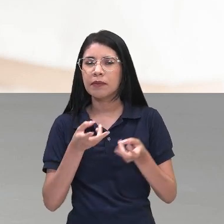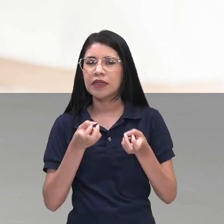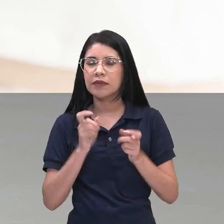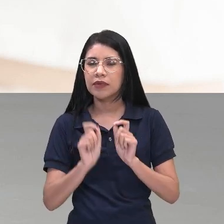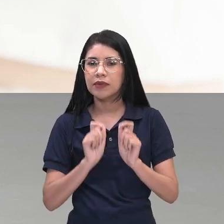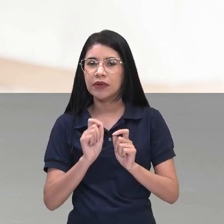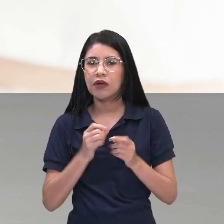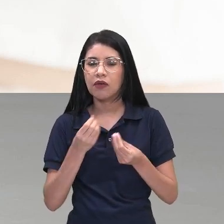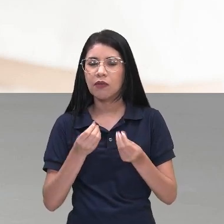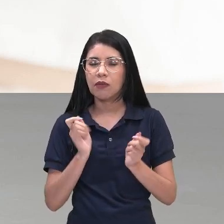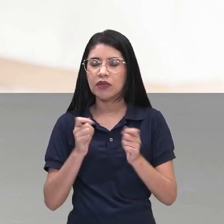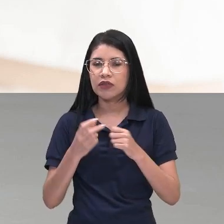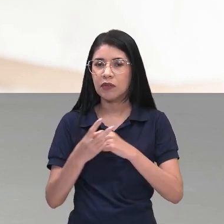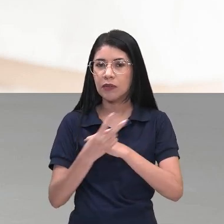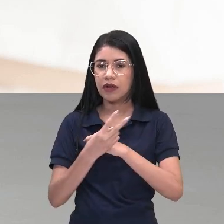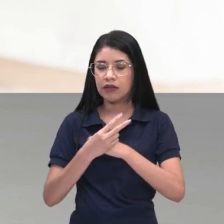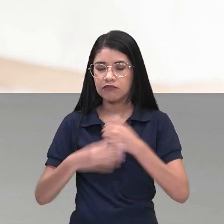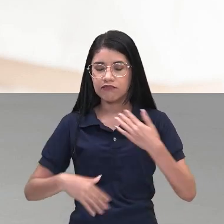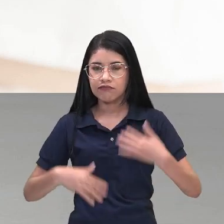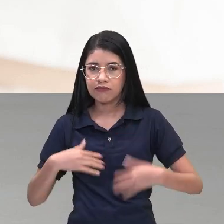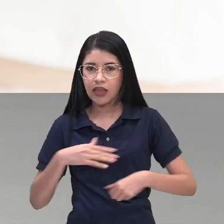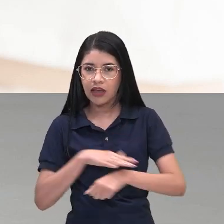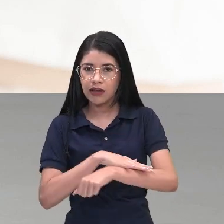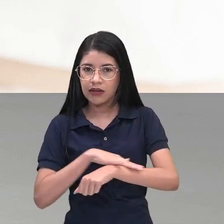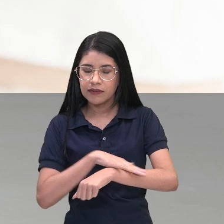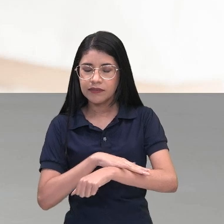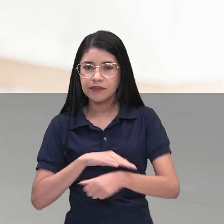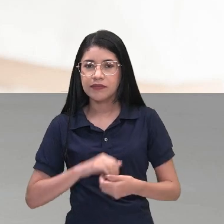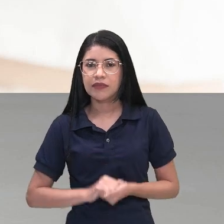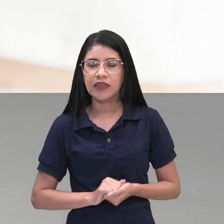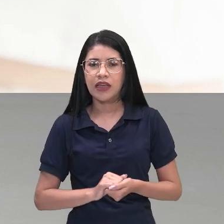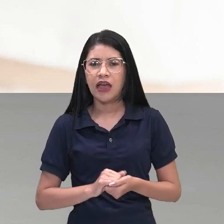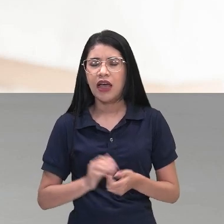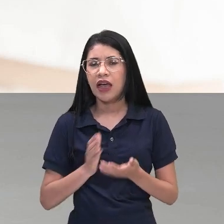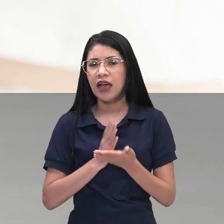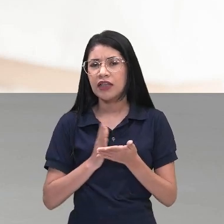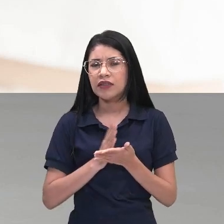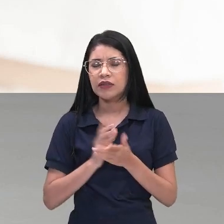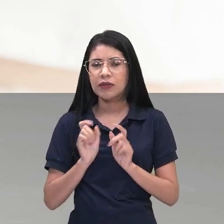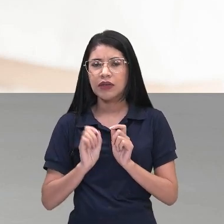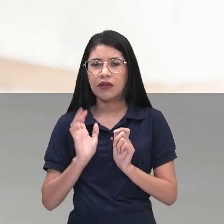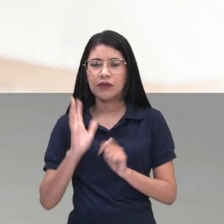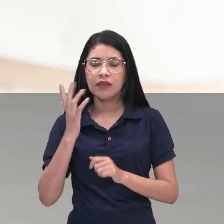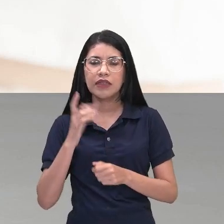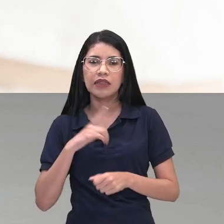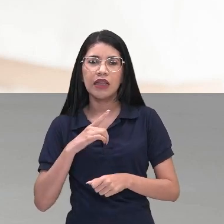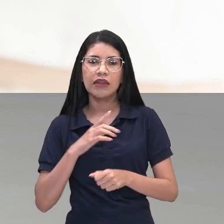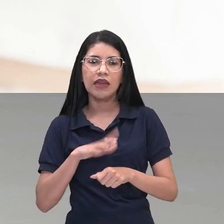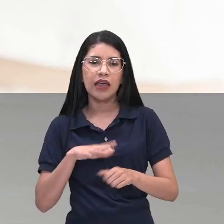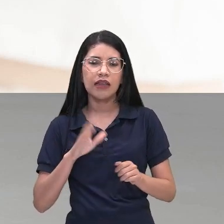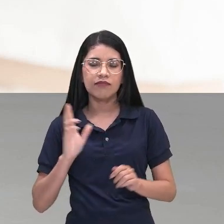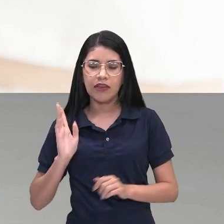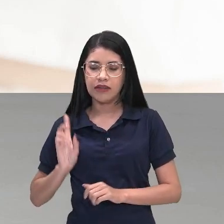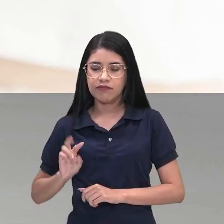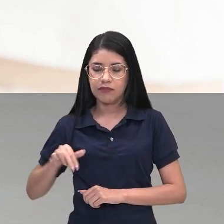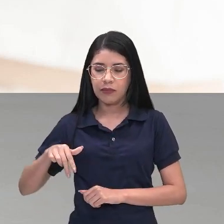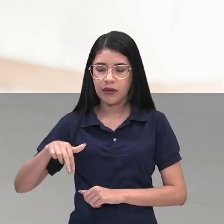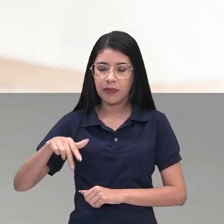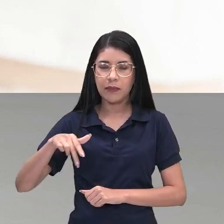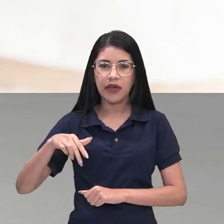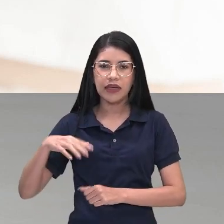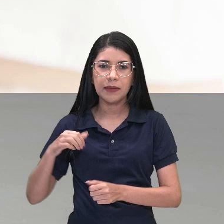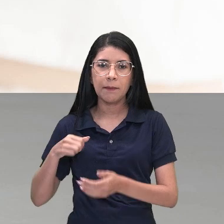pele protege o nosso corpo, né? Às vezes a gente tem ali, esbarra numa parede, né, em algum local, por exemplo, e a gente tem